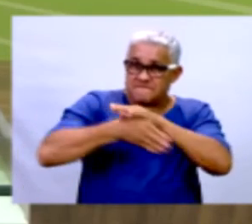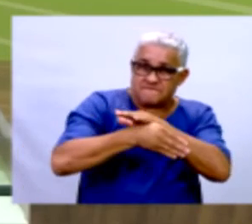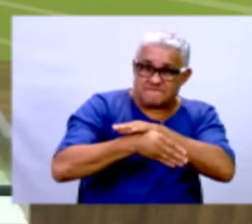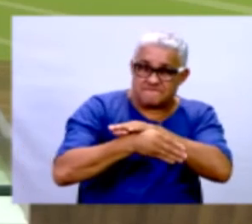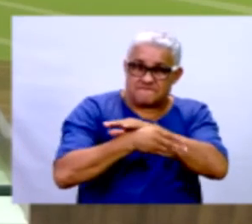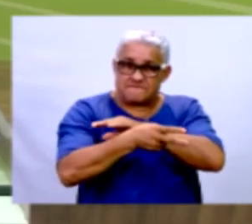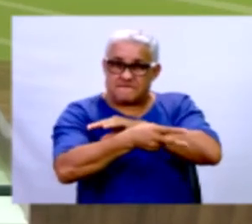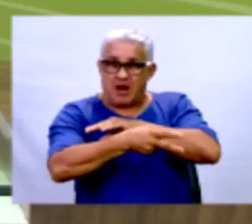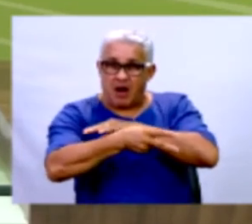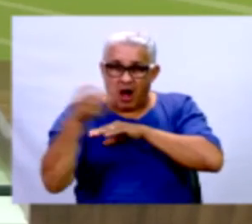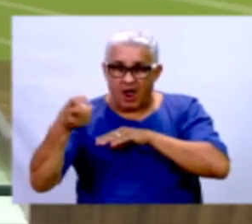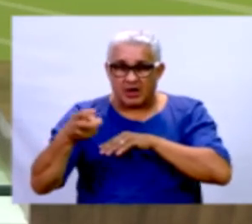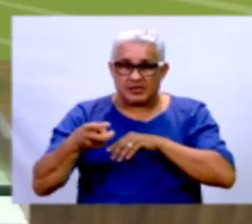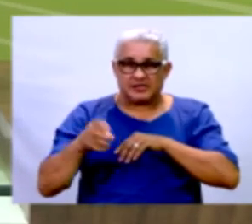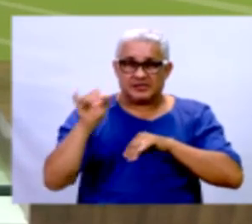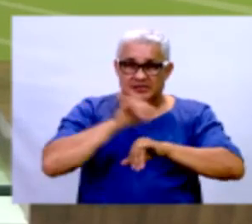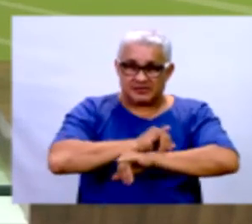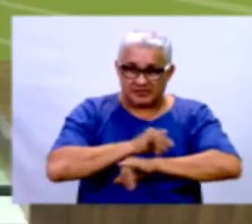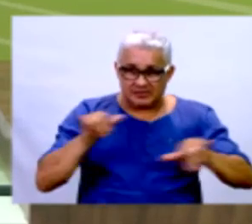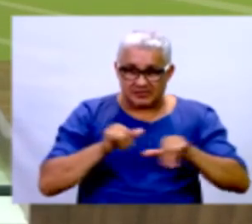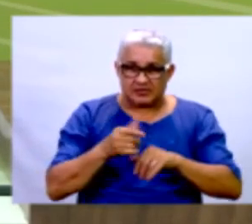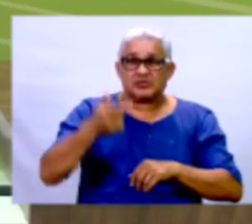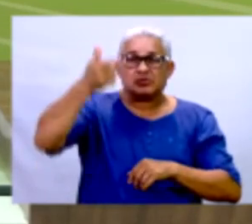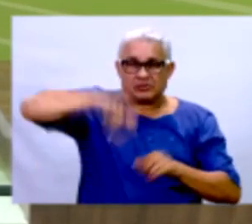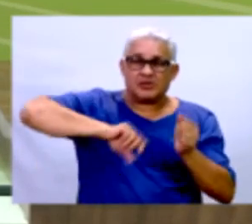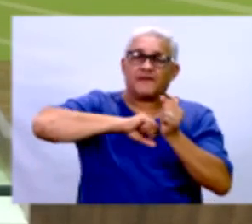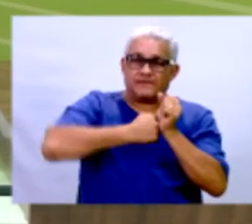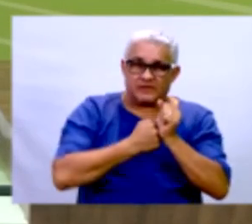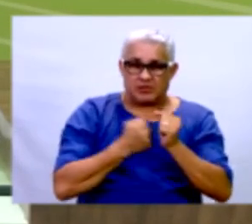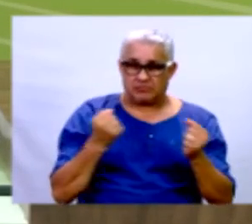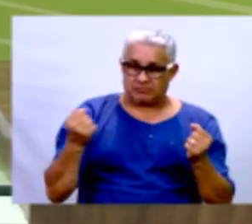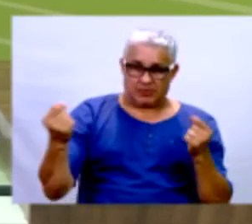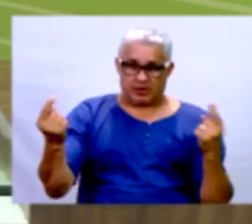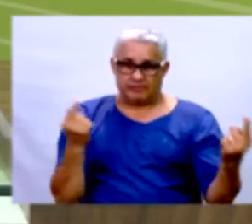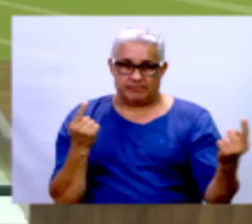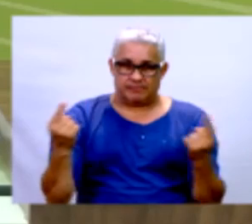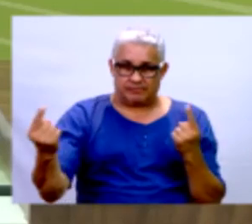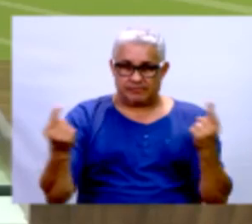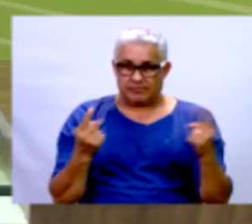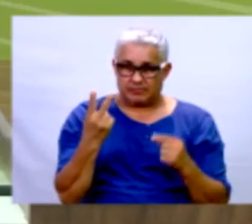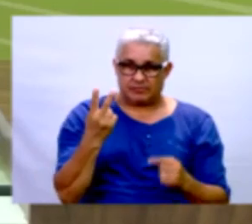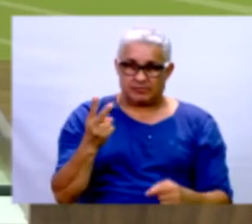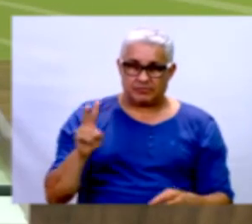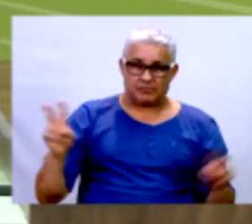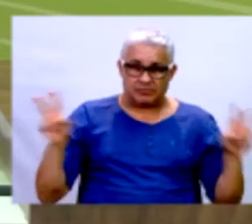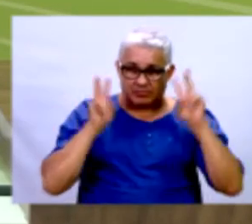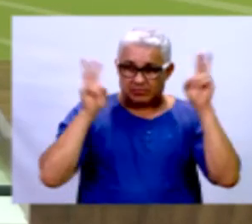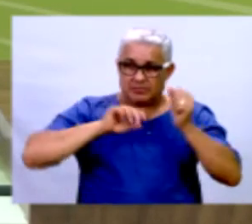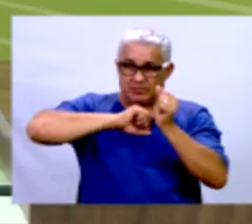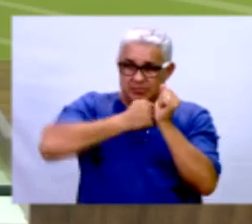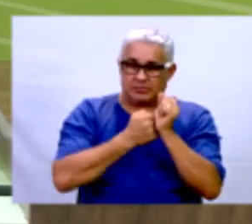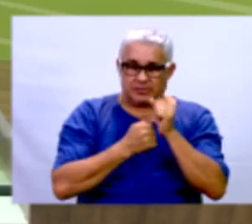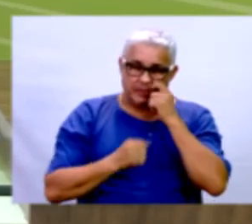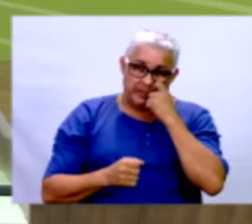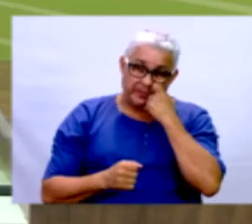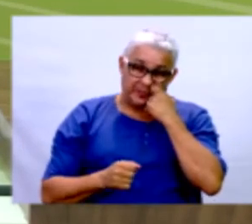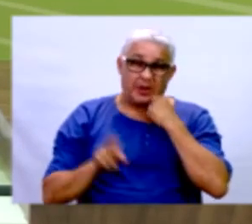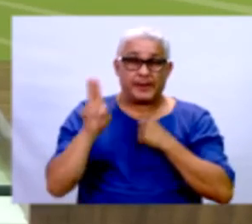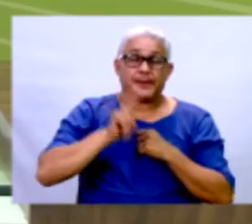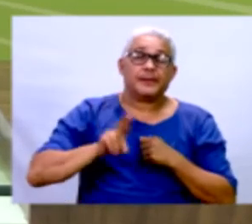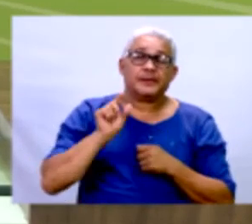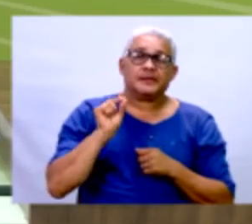identificar a informação dele, eu criptografo novamente e comparo os dois valores criptografados. A princípio, a